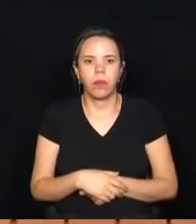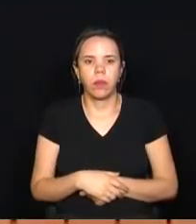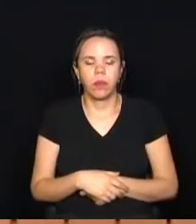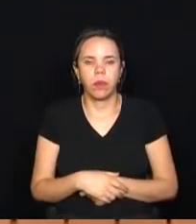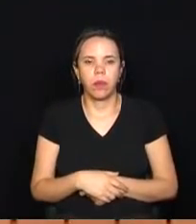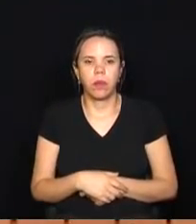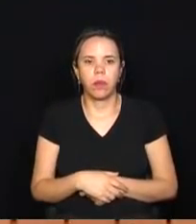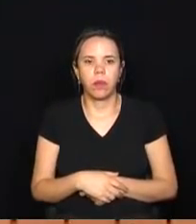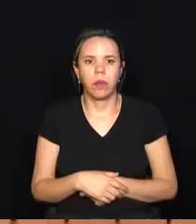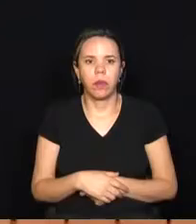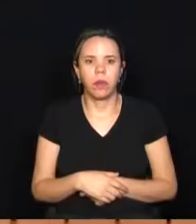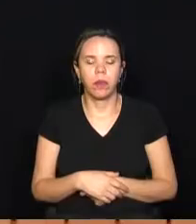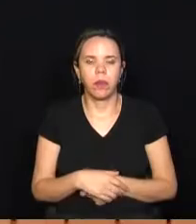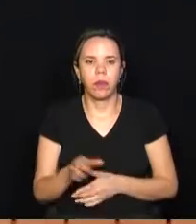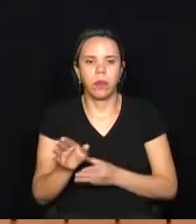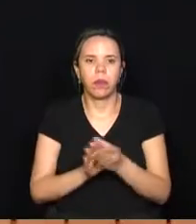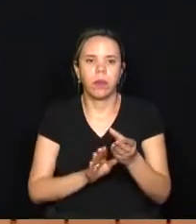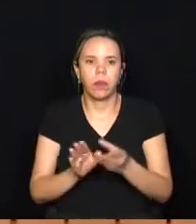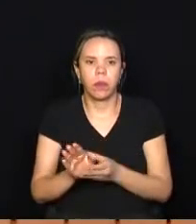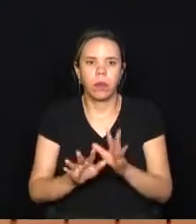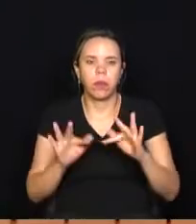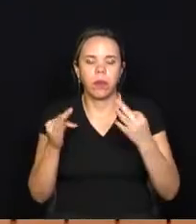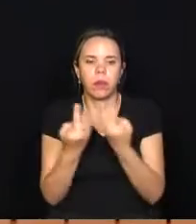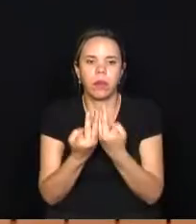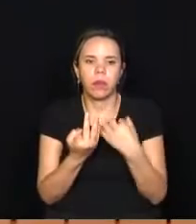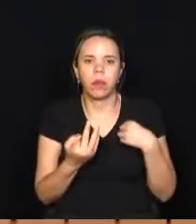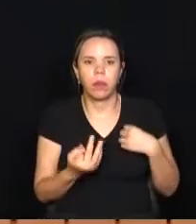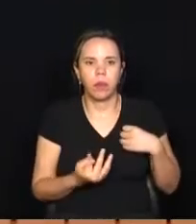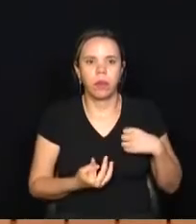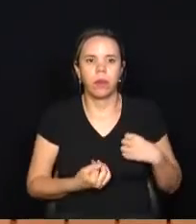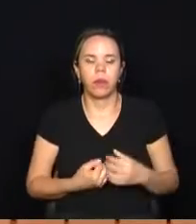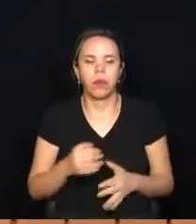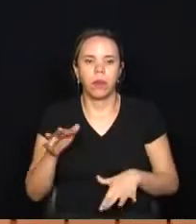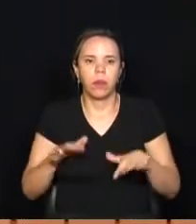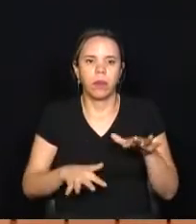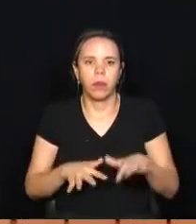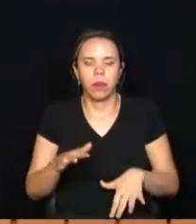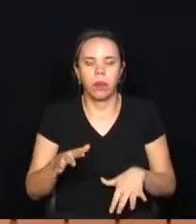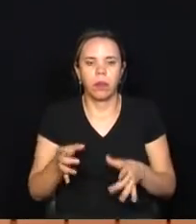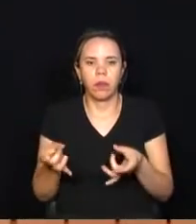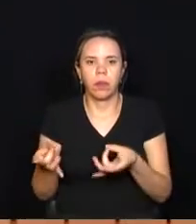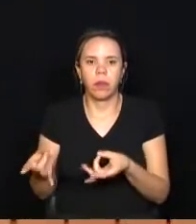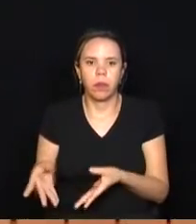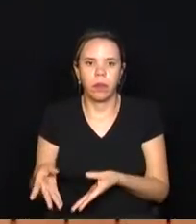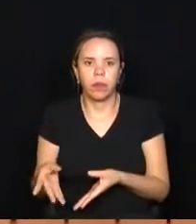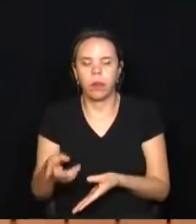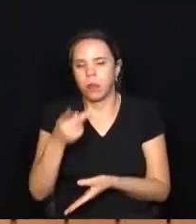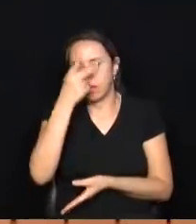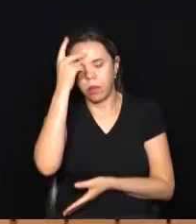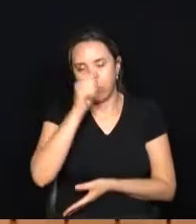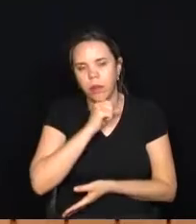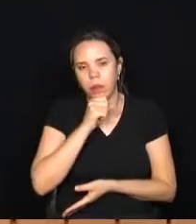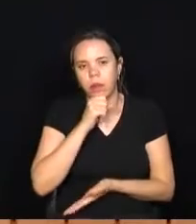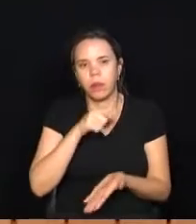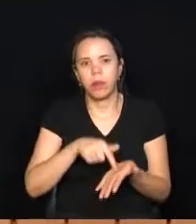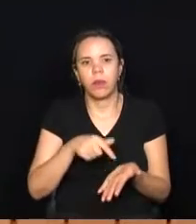E a orientação do familiar. O familiar, às vezes, larga o idoso na